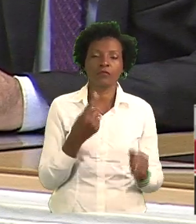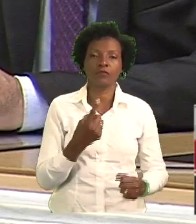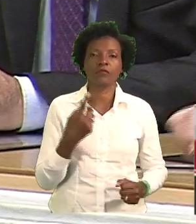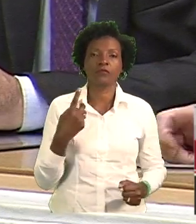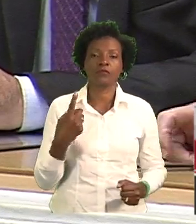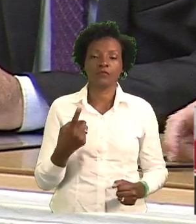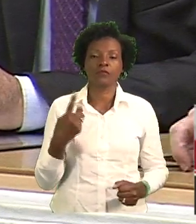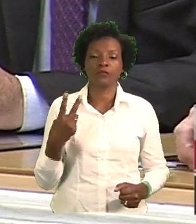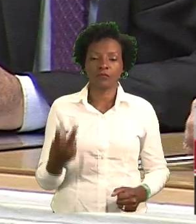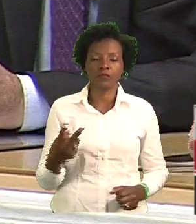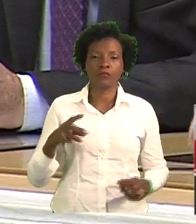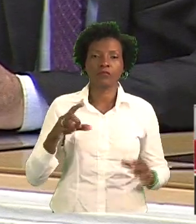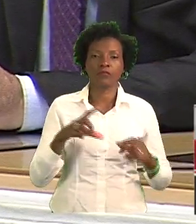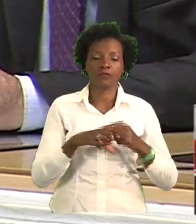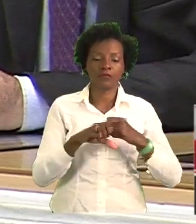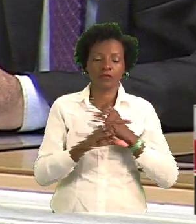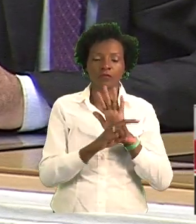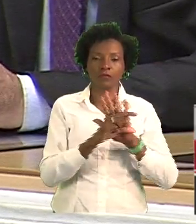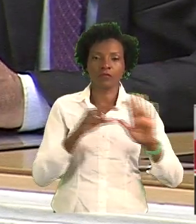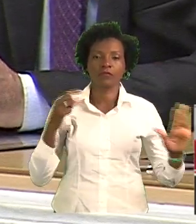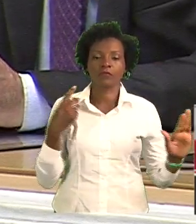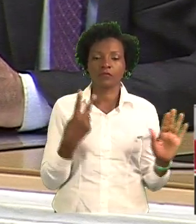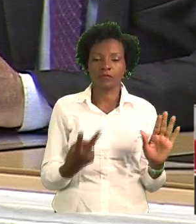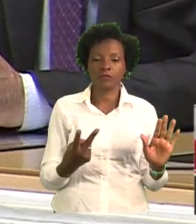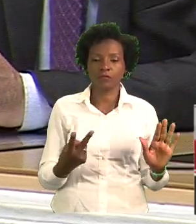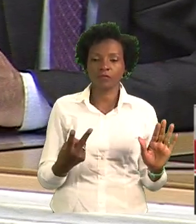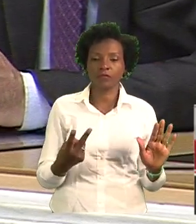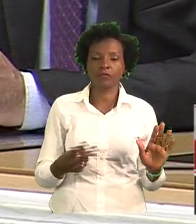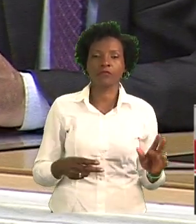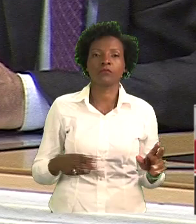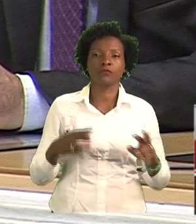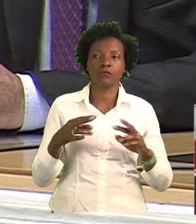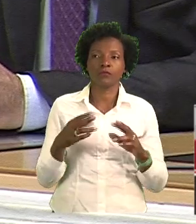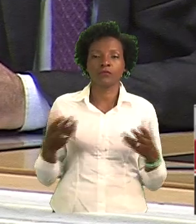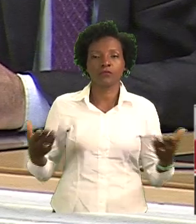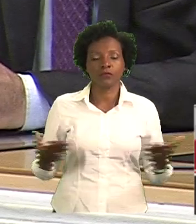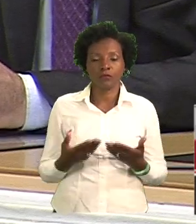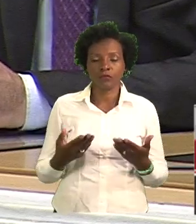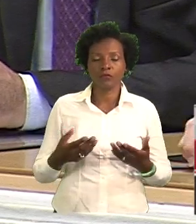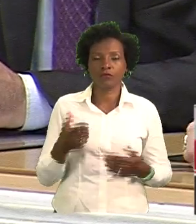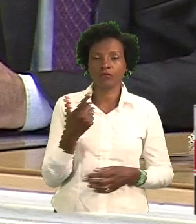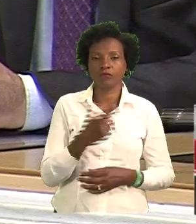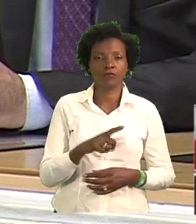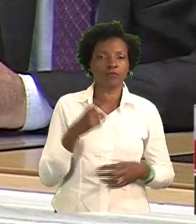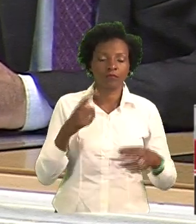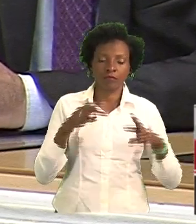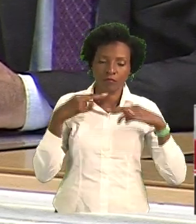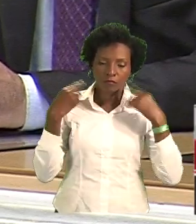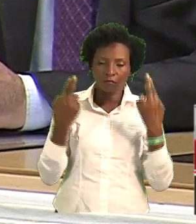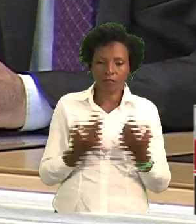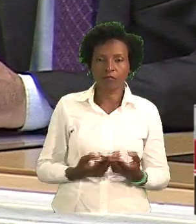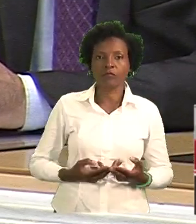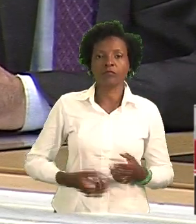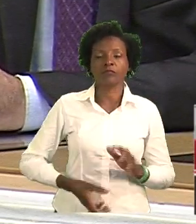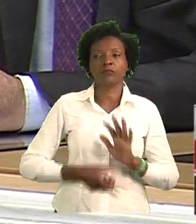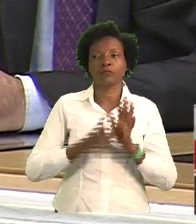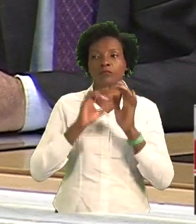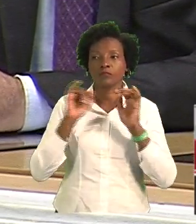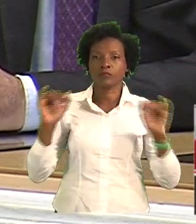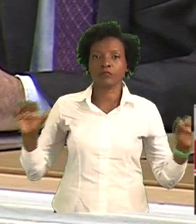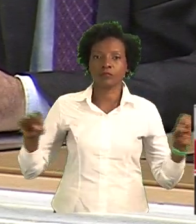consolidação do regimento interno esta presidência deixa de realizar hoje a sessão ordinária antes de dar policiadas